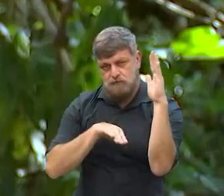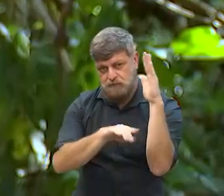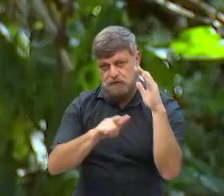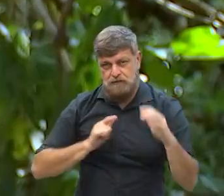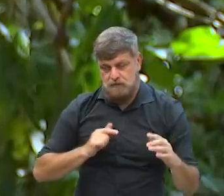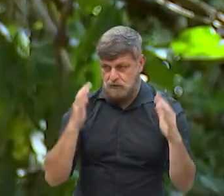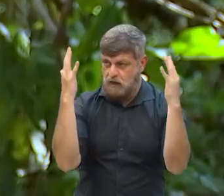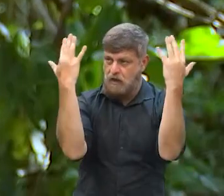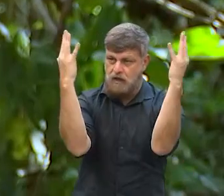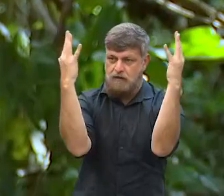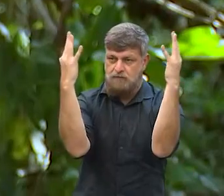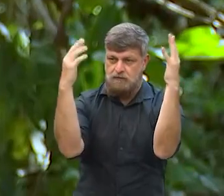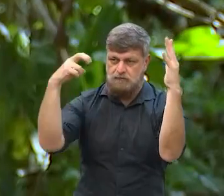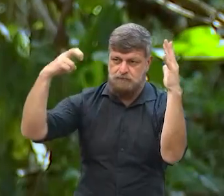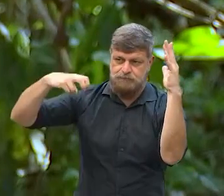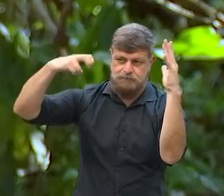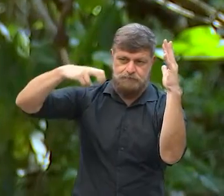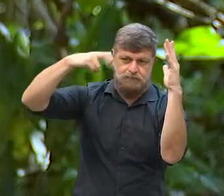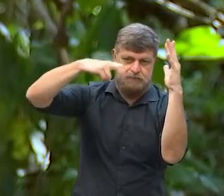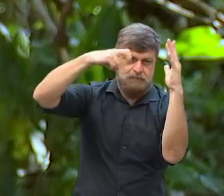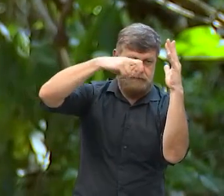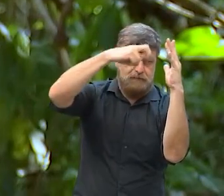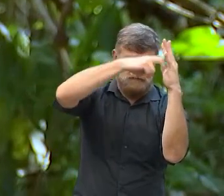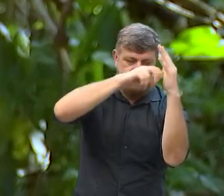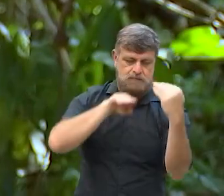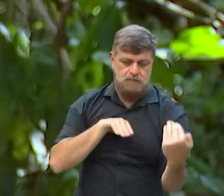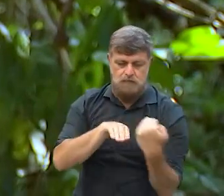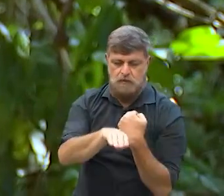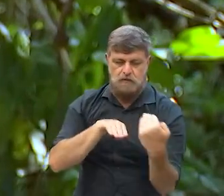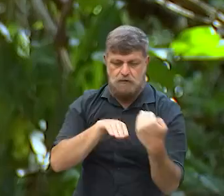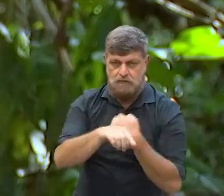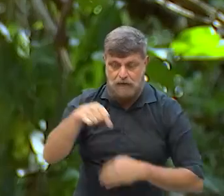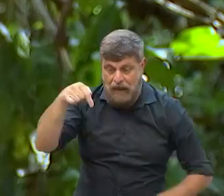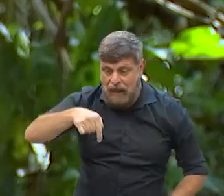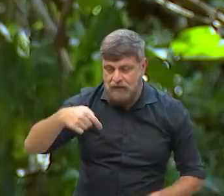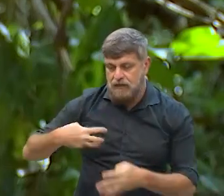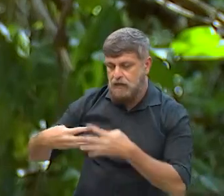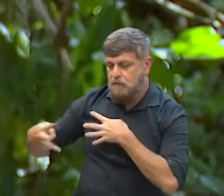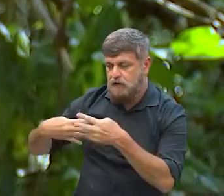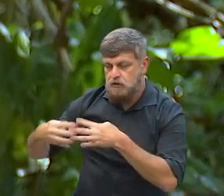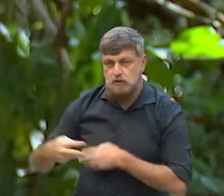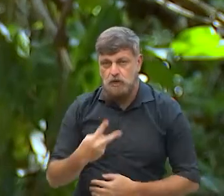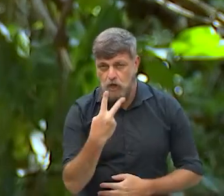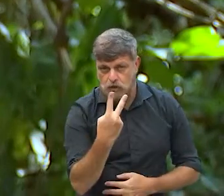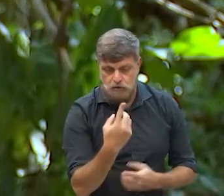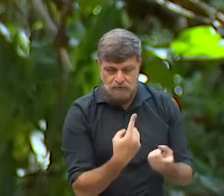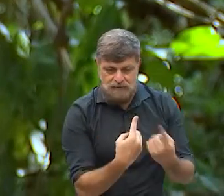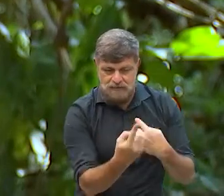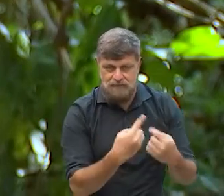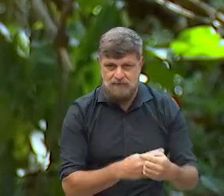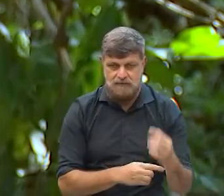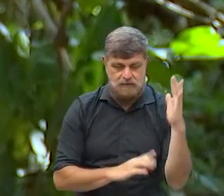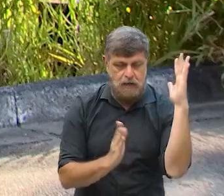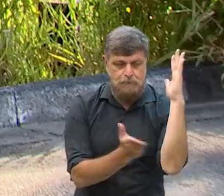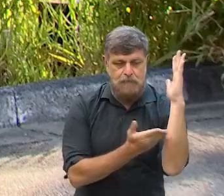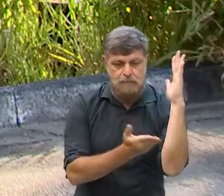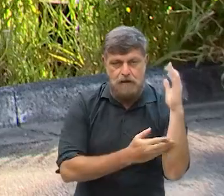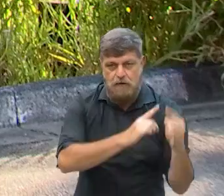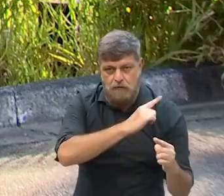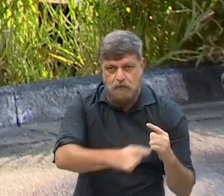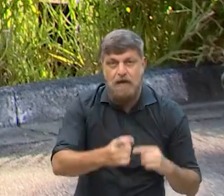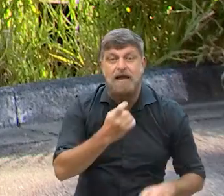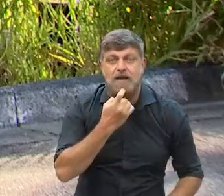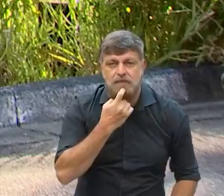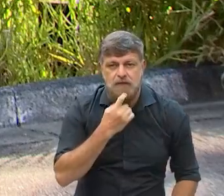de árvores acima de uma estrada. Uma delas vai ser aqui em Barão Geraldo e 2 na nossa APA de Campinas. Quando a